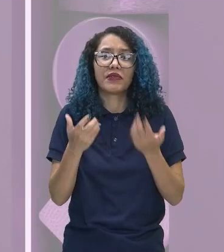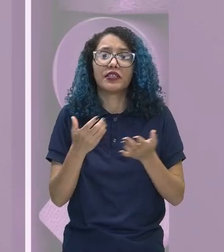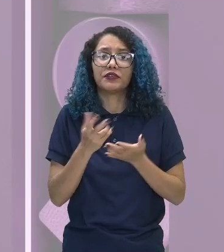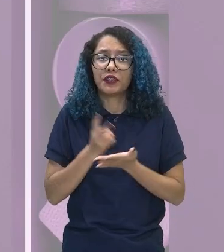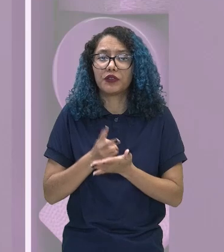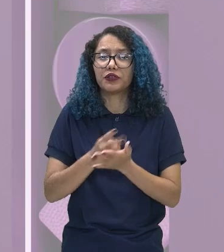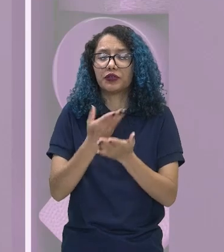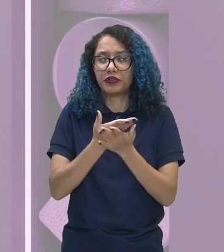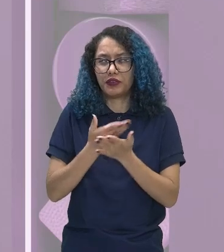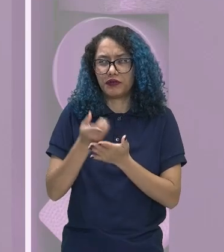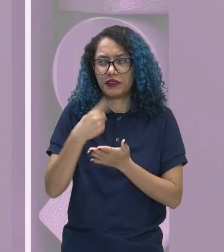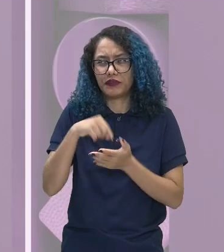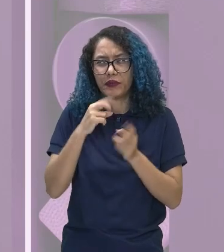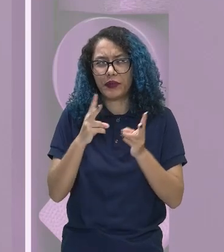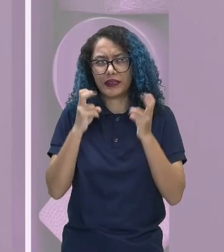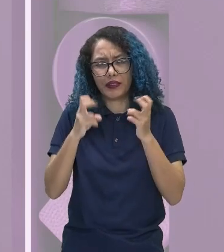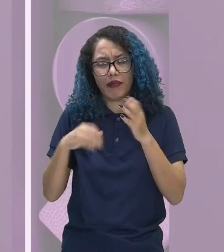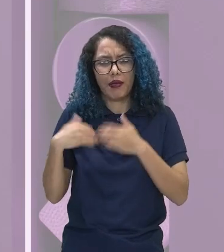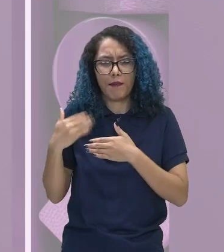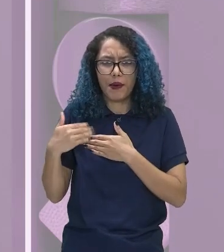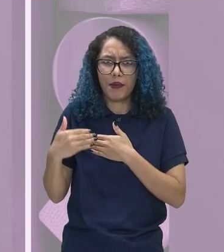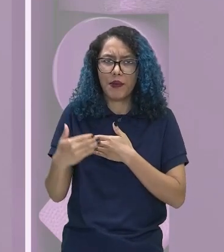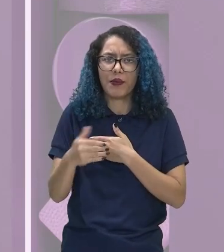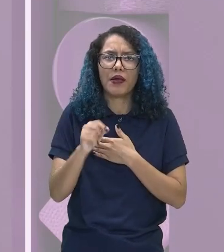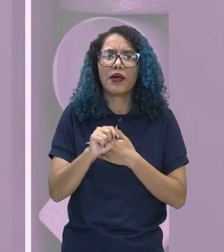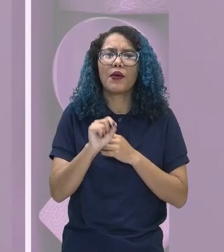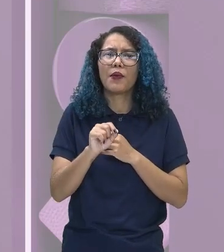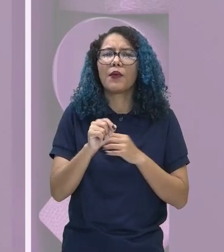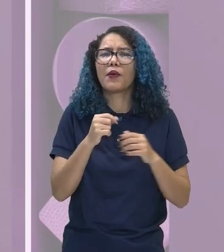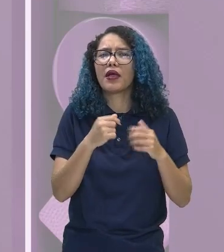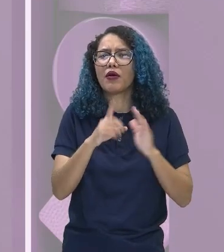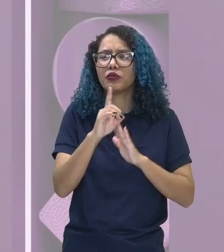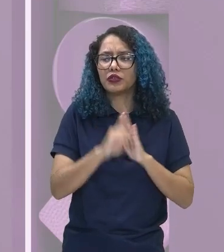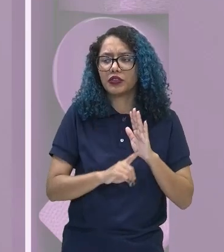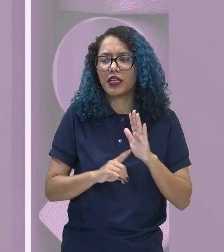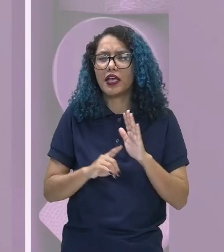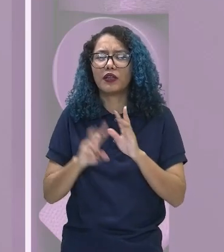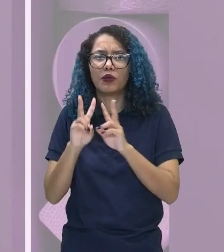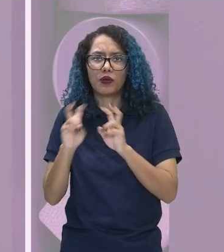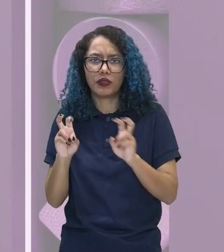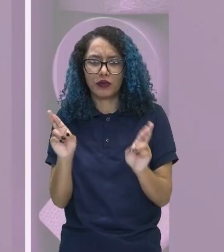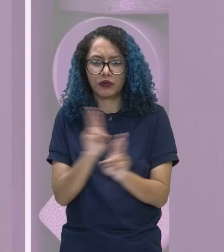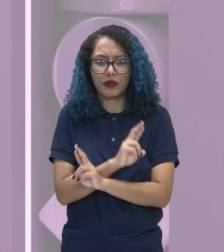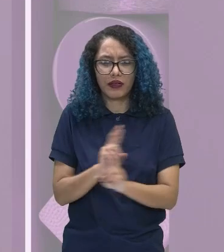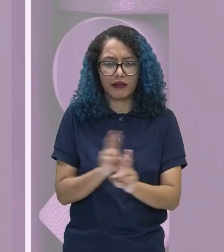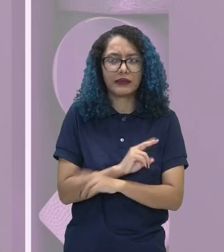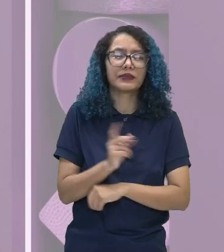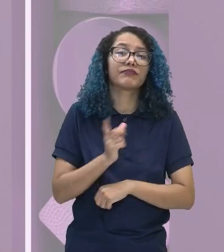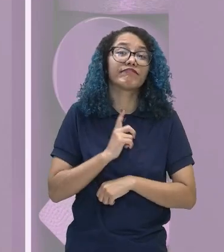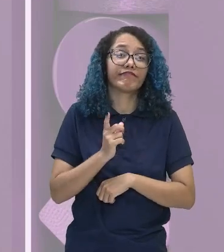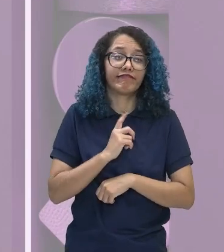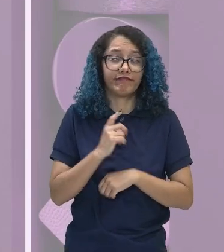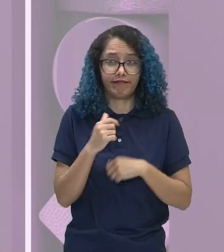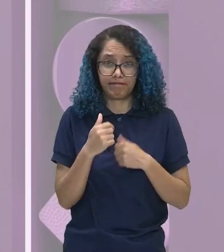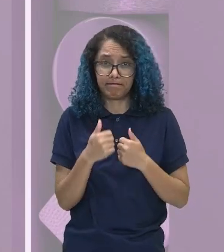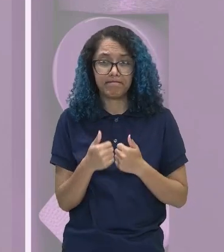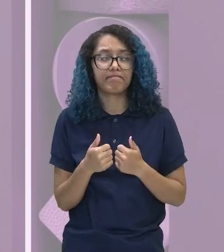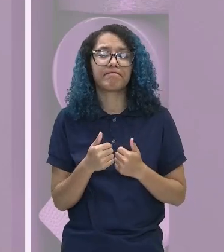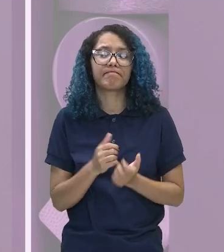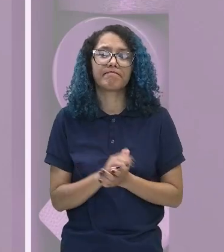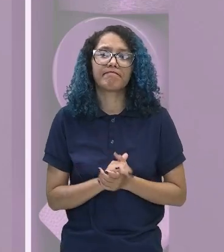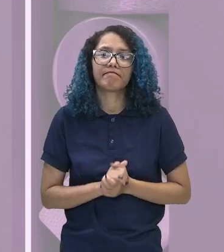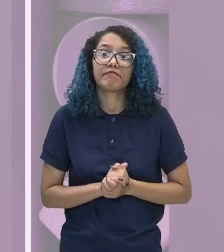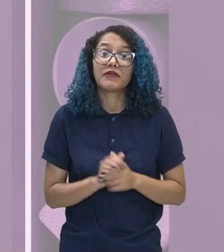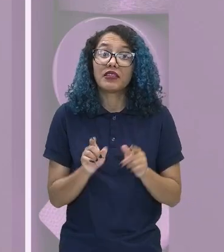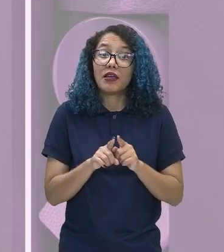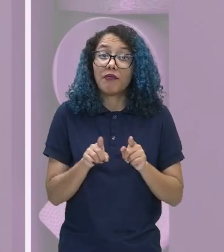isso e você vai perceber ao longo dessa aula a relação desses direitos com o conteúdo de porcentagem, tá bom? Porque, olha só, tem outra coisa para te falar